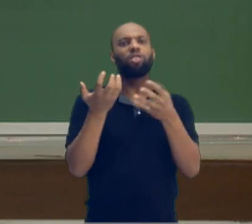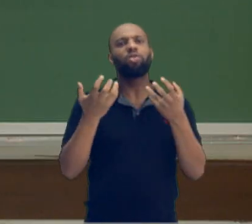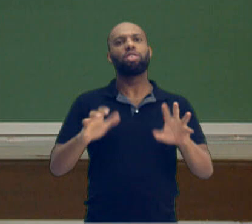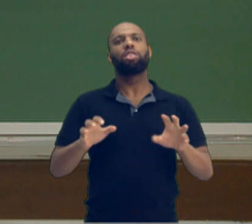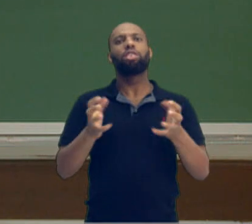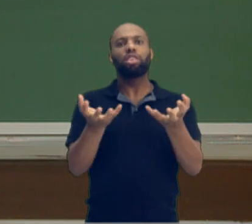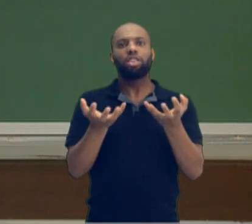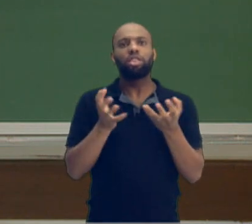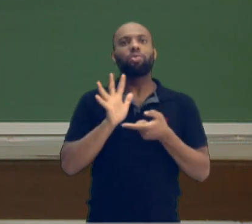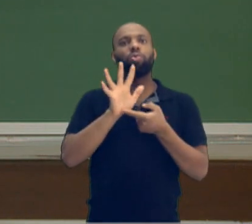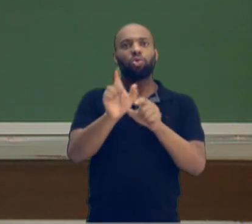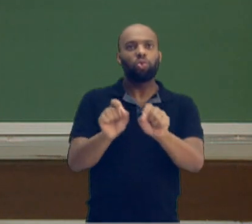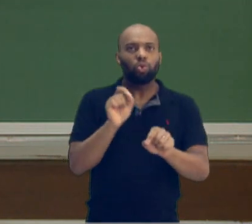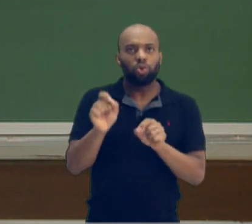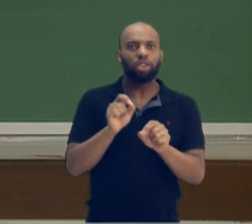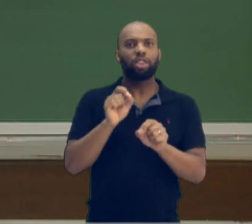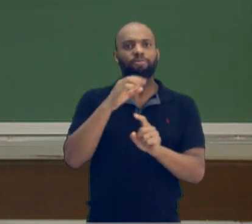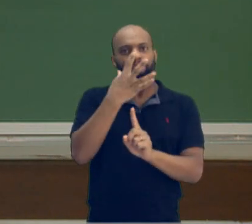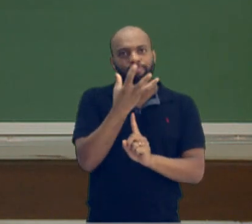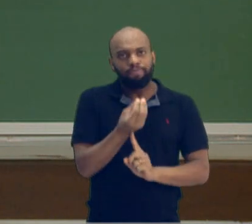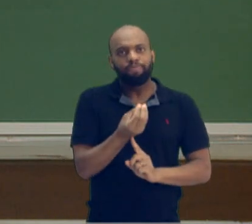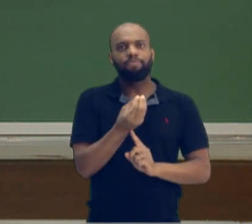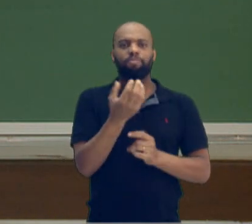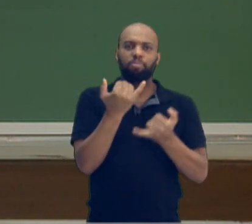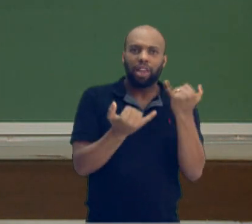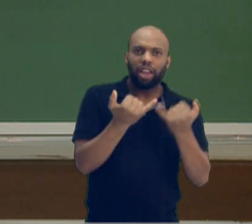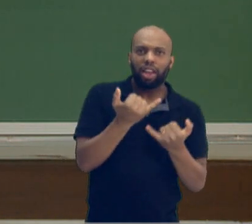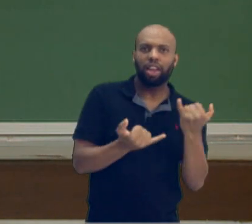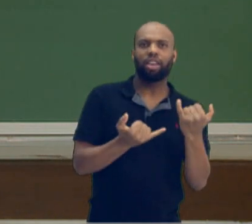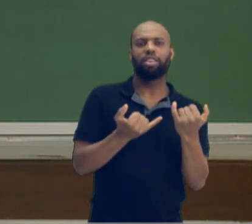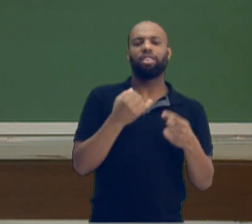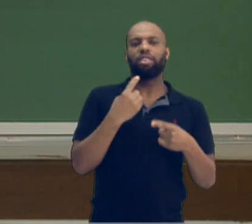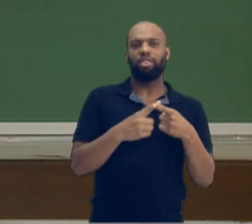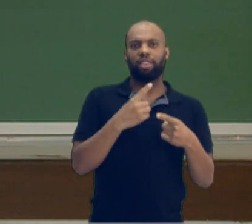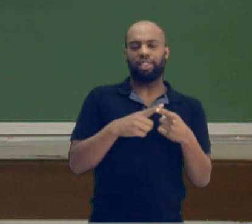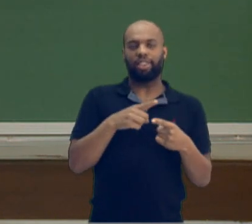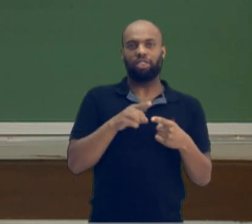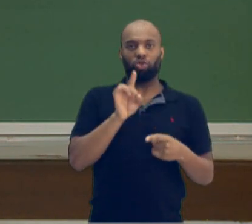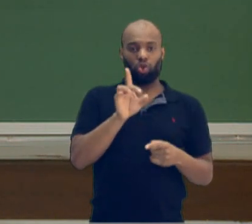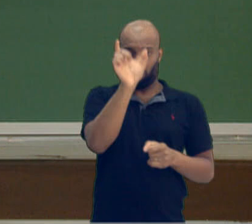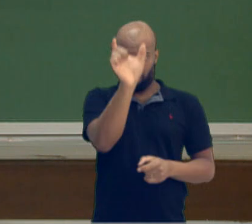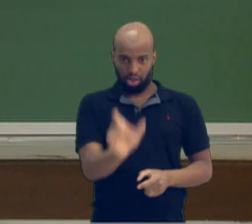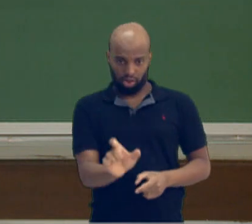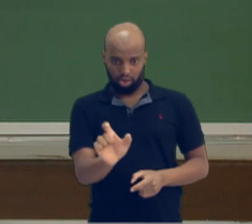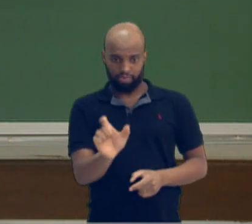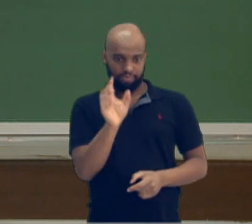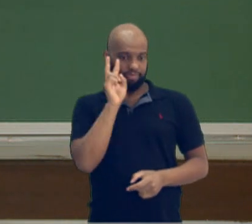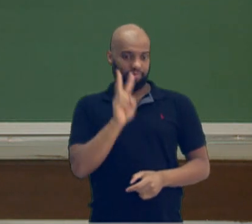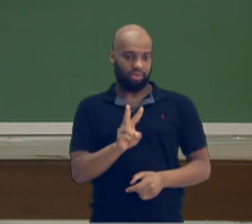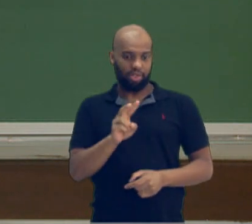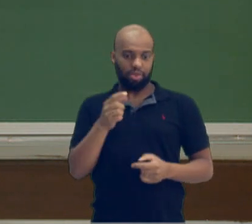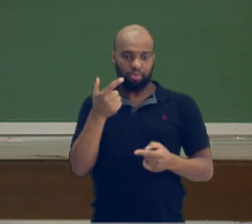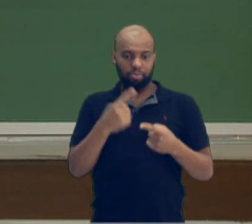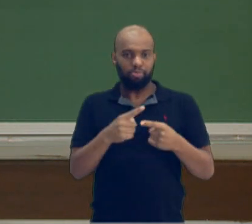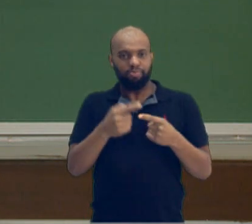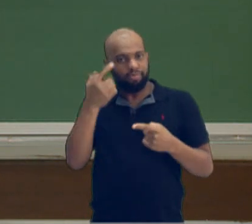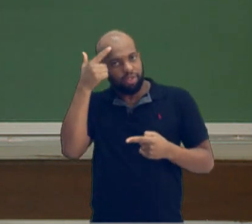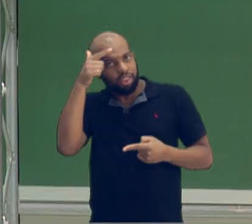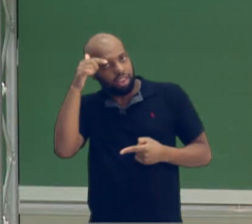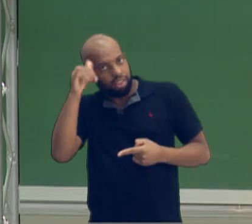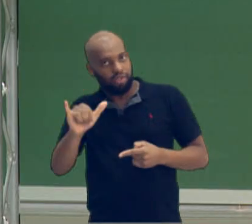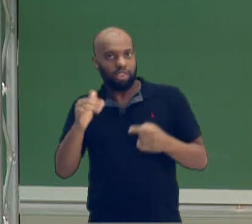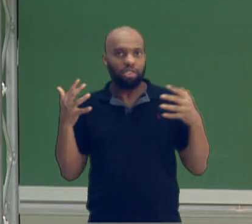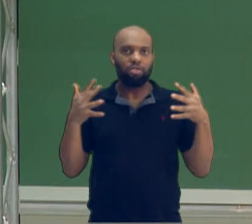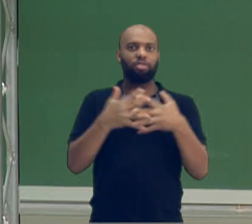fazer com que a obra parecesse algo além, uma obra, não a pessoa que estava sendo vista, para não confundir, né? E